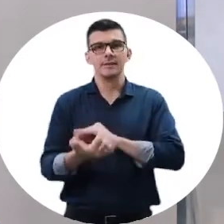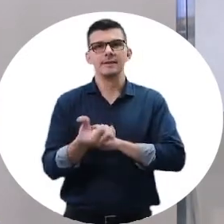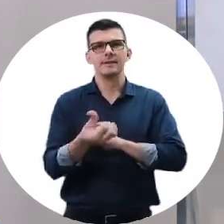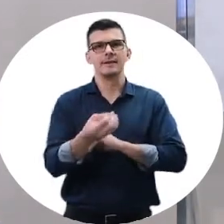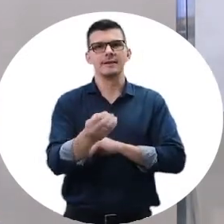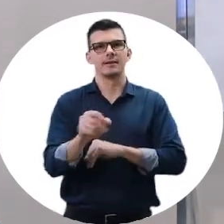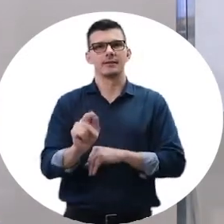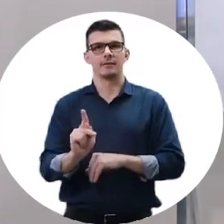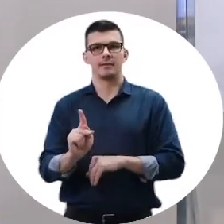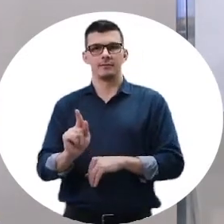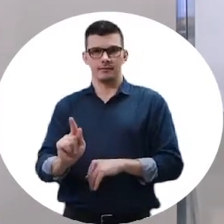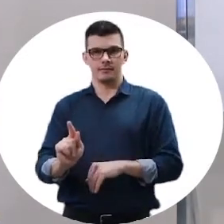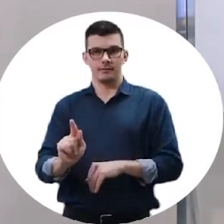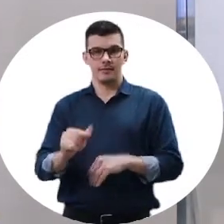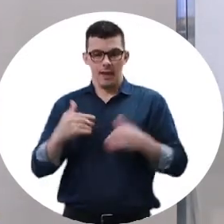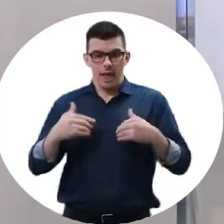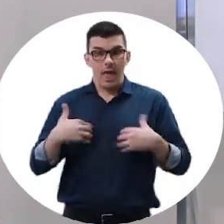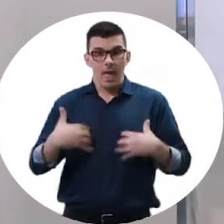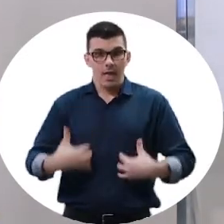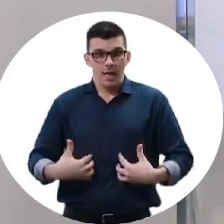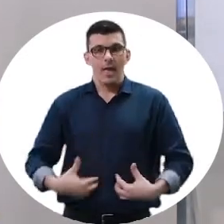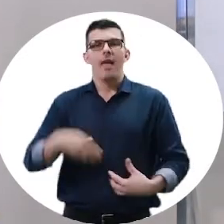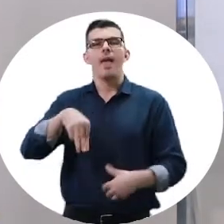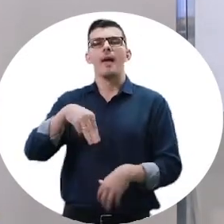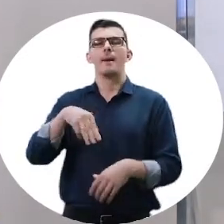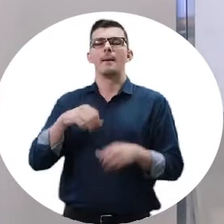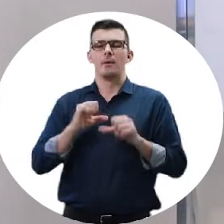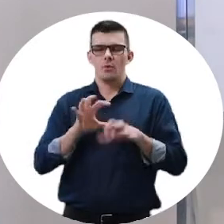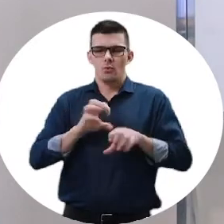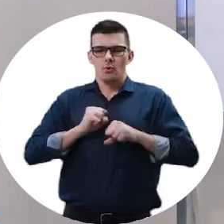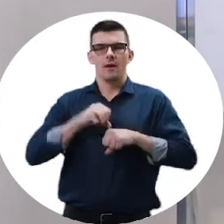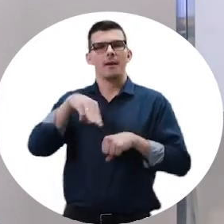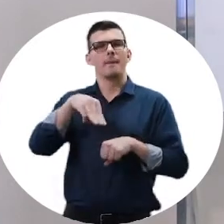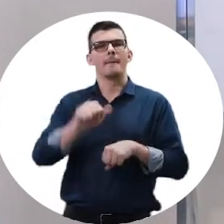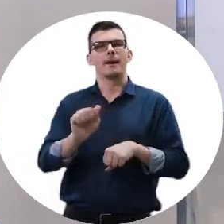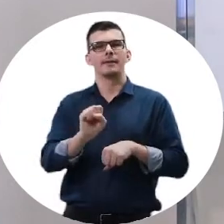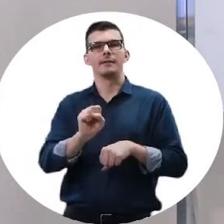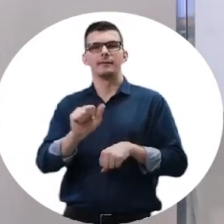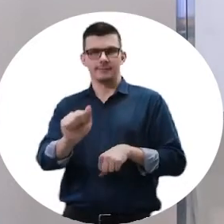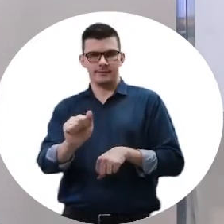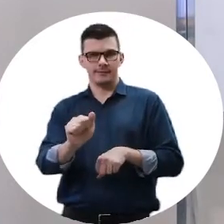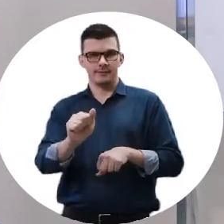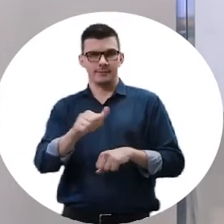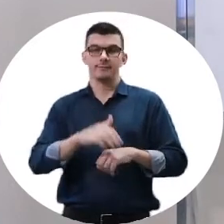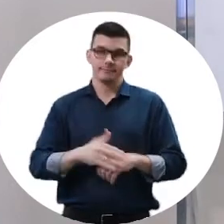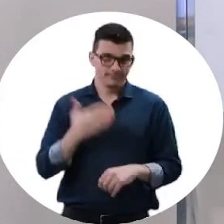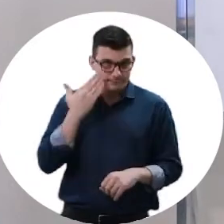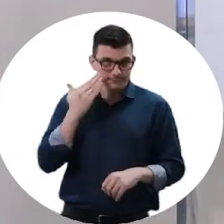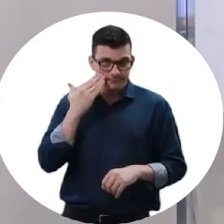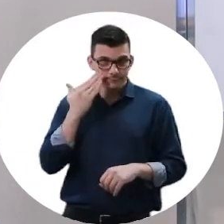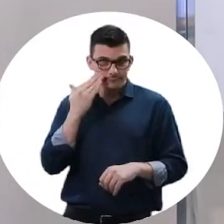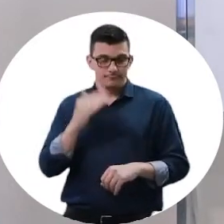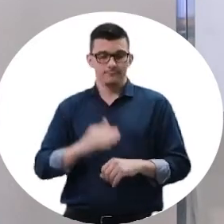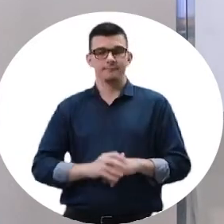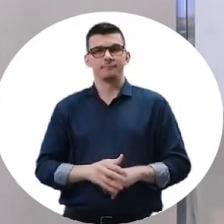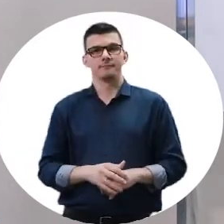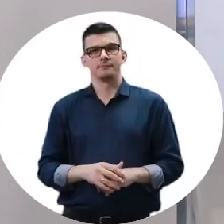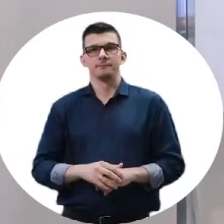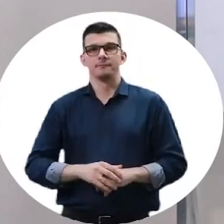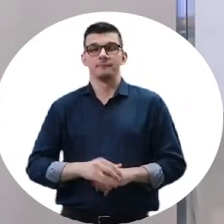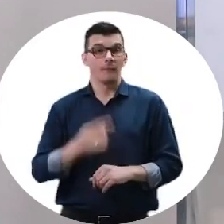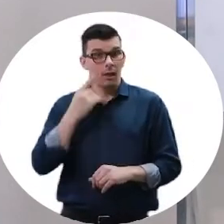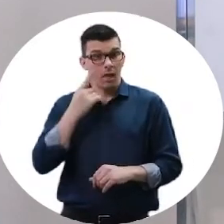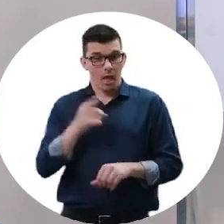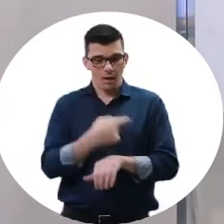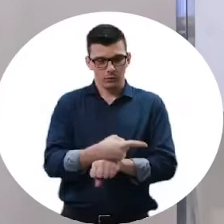massa. O seu peso de verdade é a sua massa vezes a gravidade. Se a gravidade for 10, o seu peso, se a